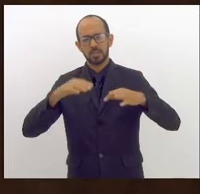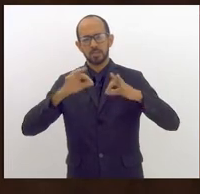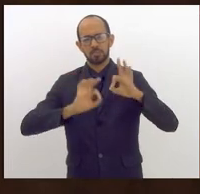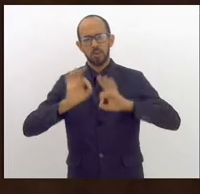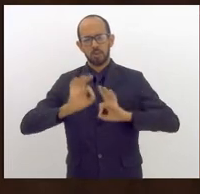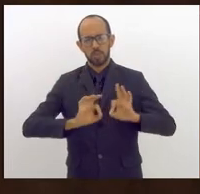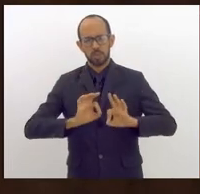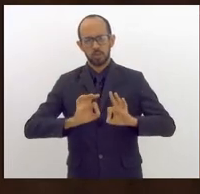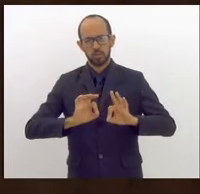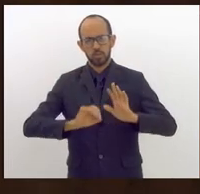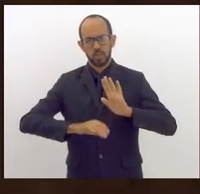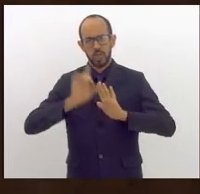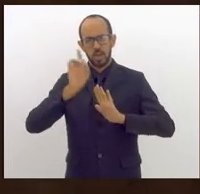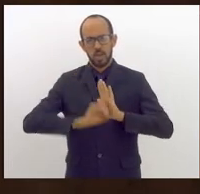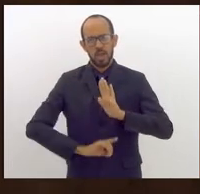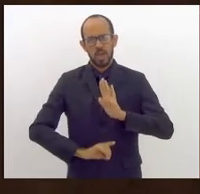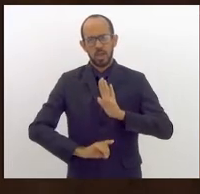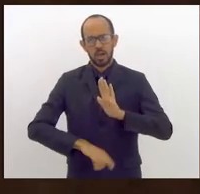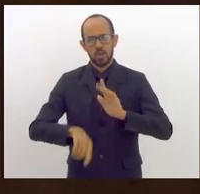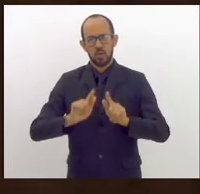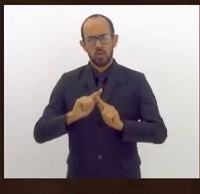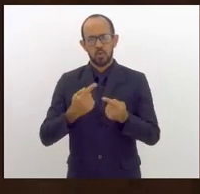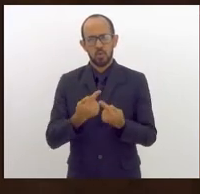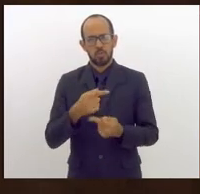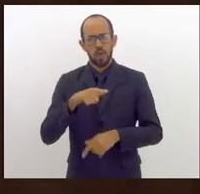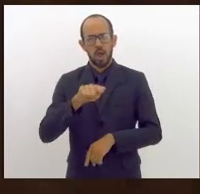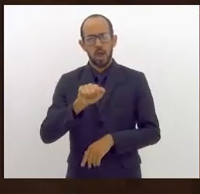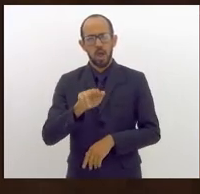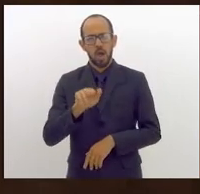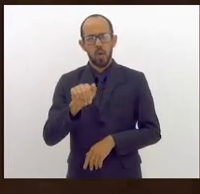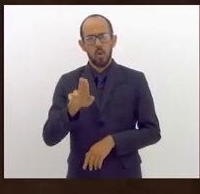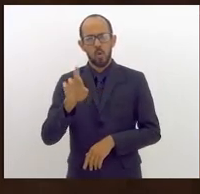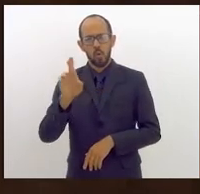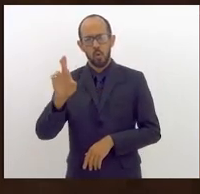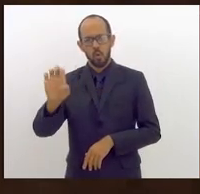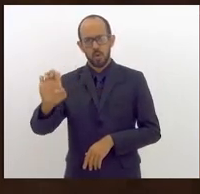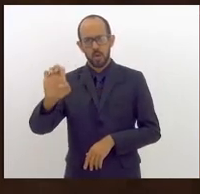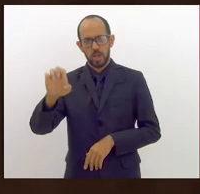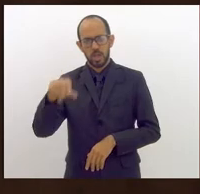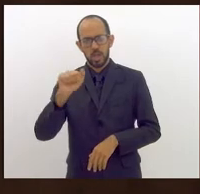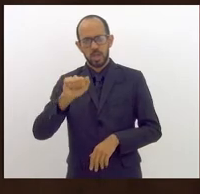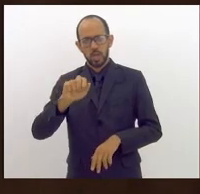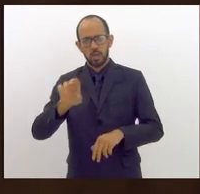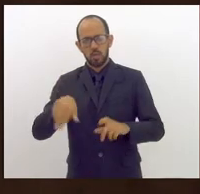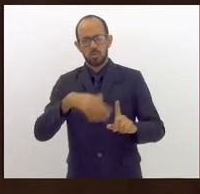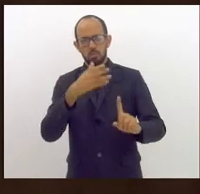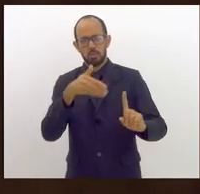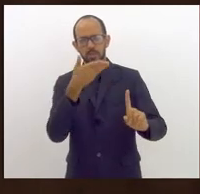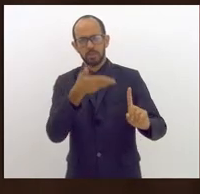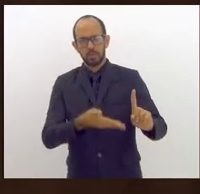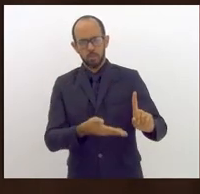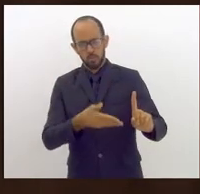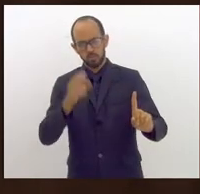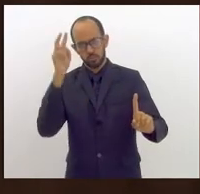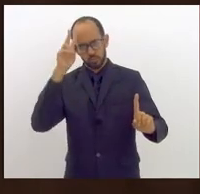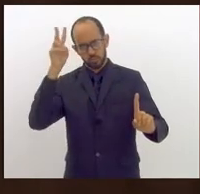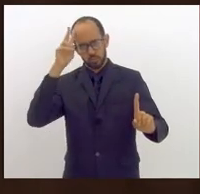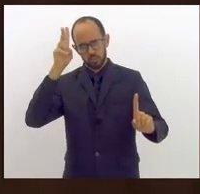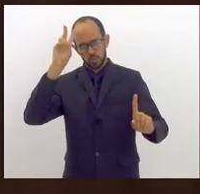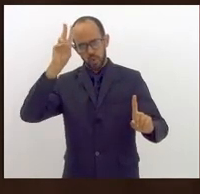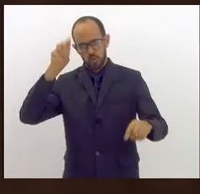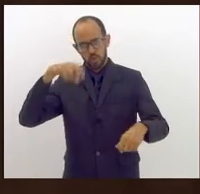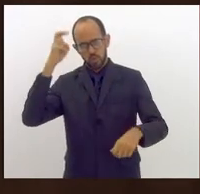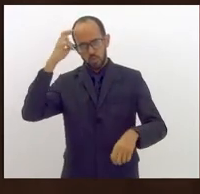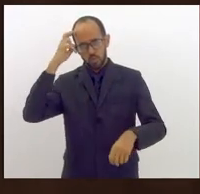declara o grupo aroer como Patrimônio Histórico cultural e material do Estado do Rio de Janeiro esse